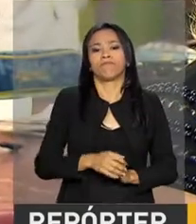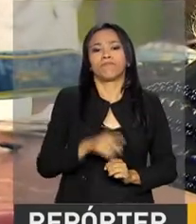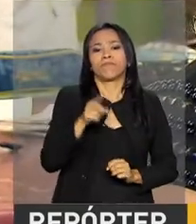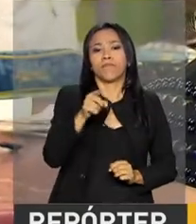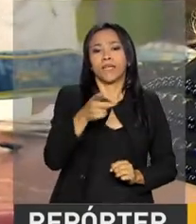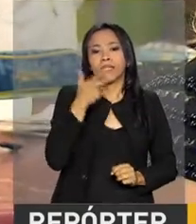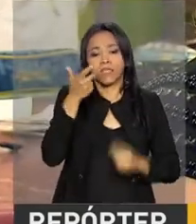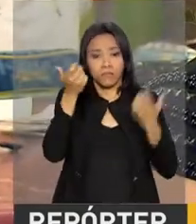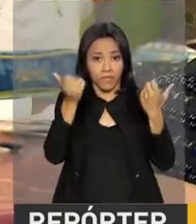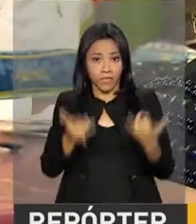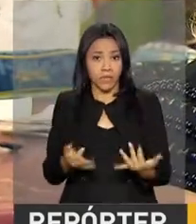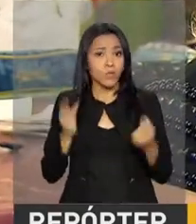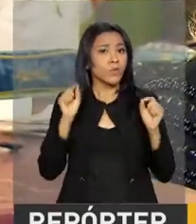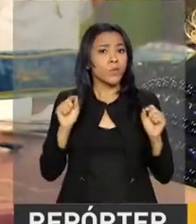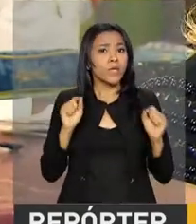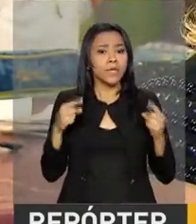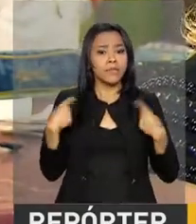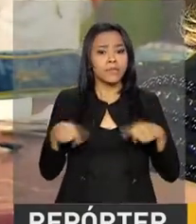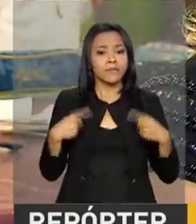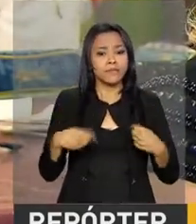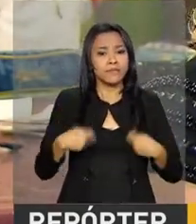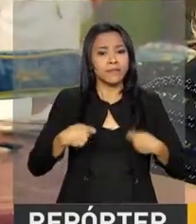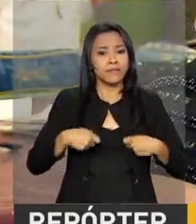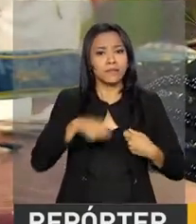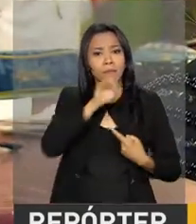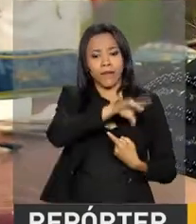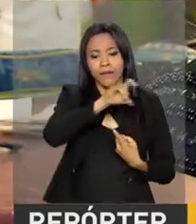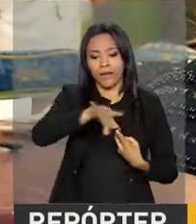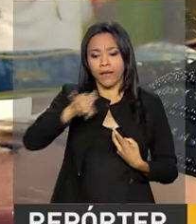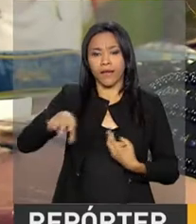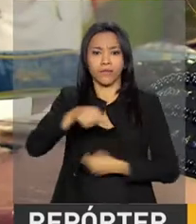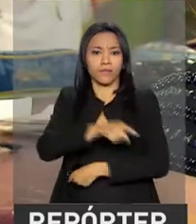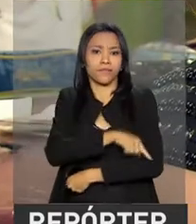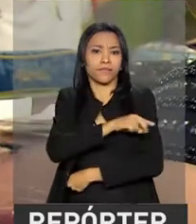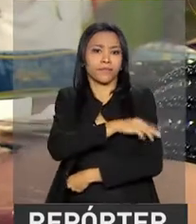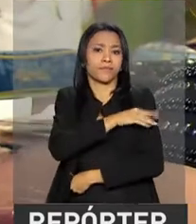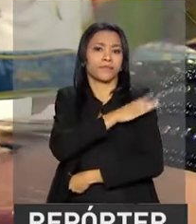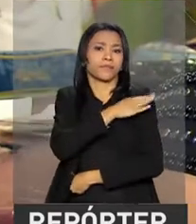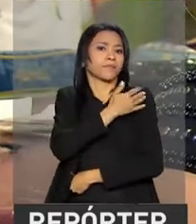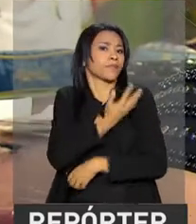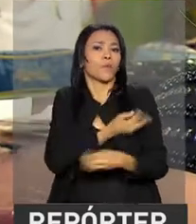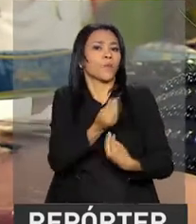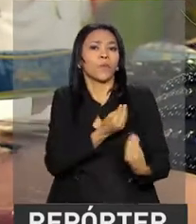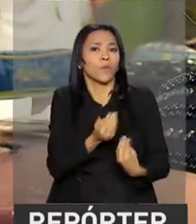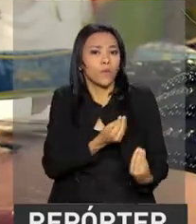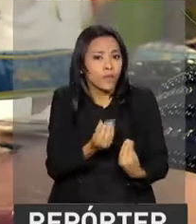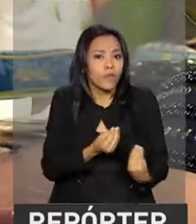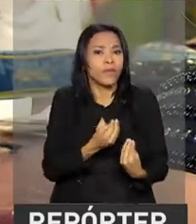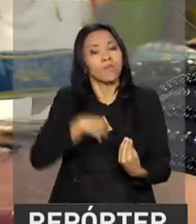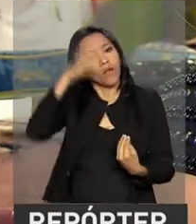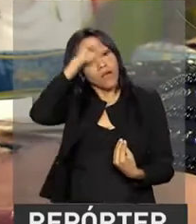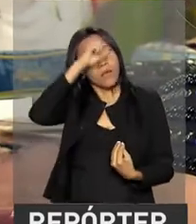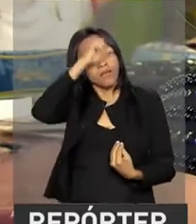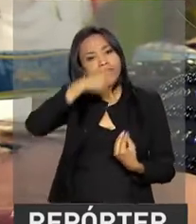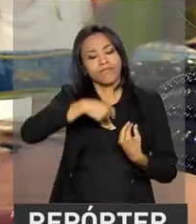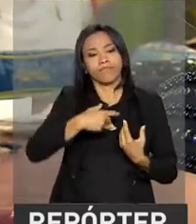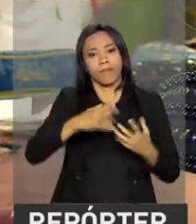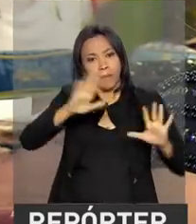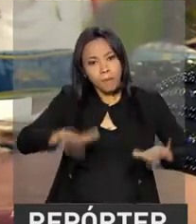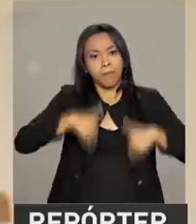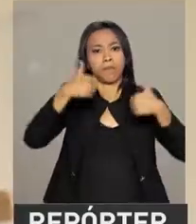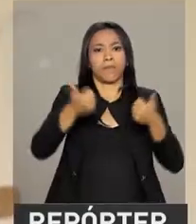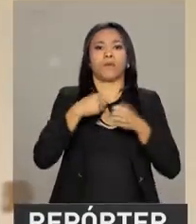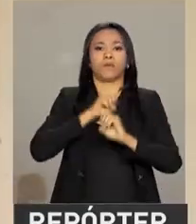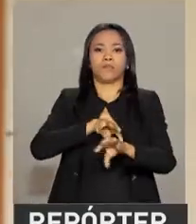é necessário para cada série, quais são necessários os pré-requisitos para cada um, é para elevar a qualidade do ensino